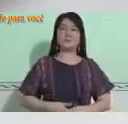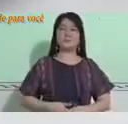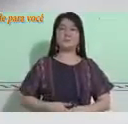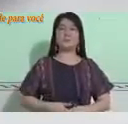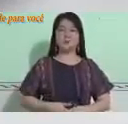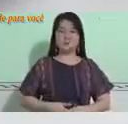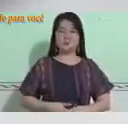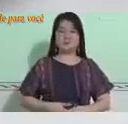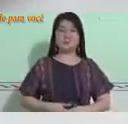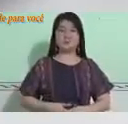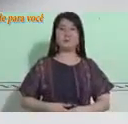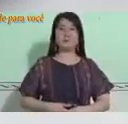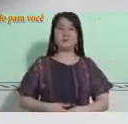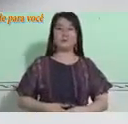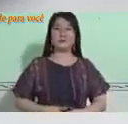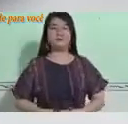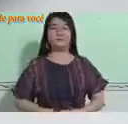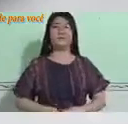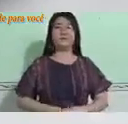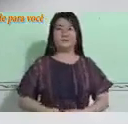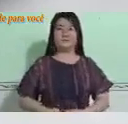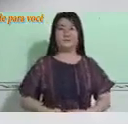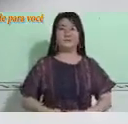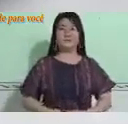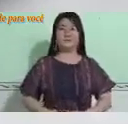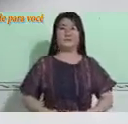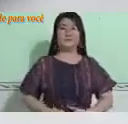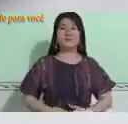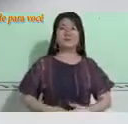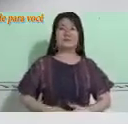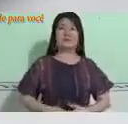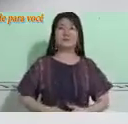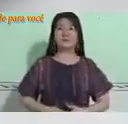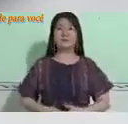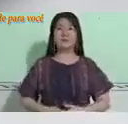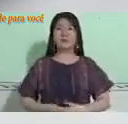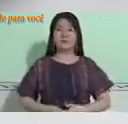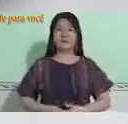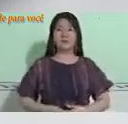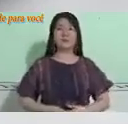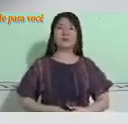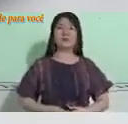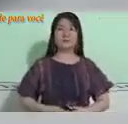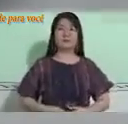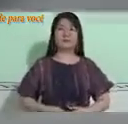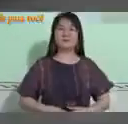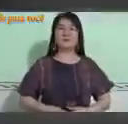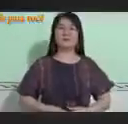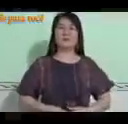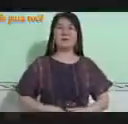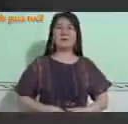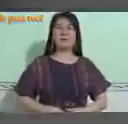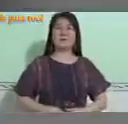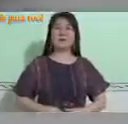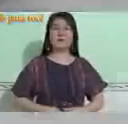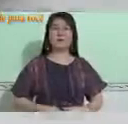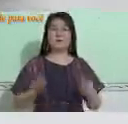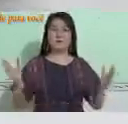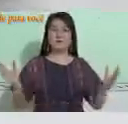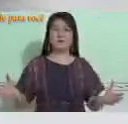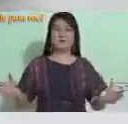D A S C O N G L E I A S U C O D E P R coado mais 5 bolachas